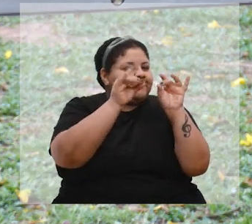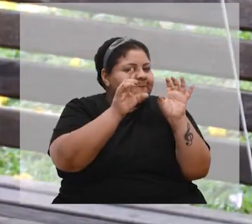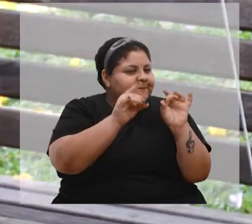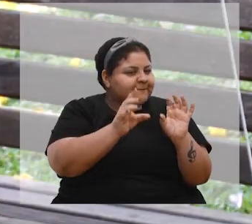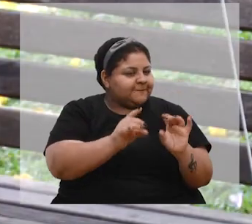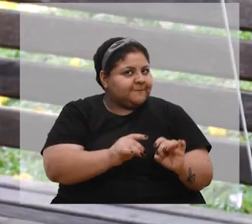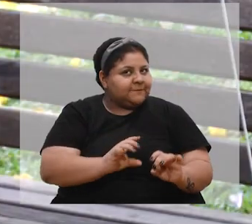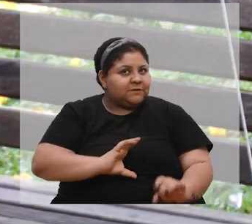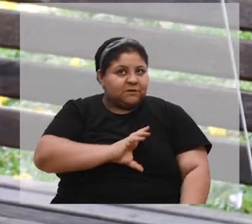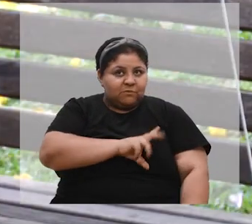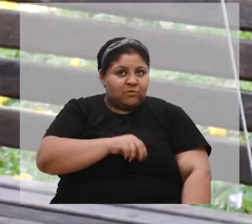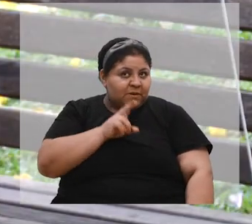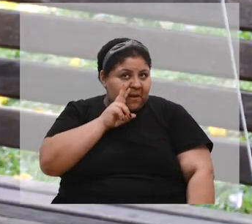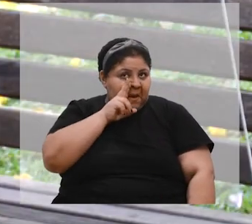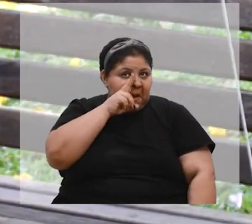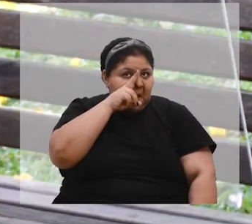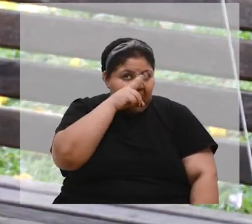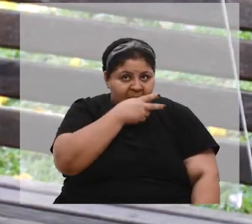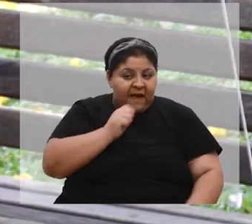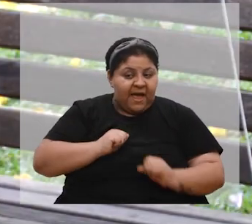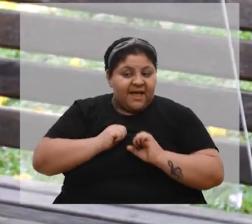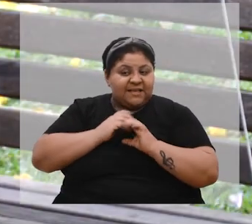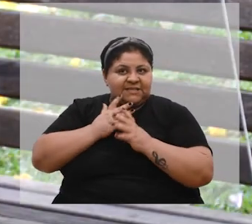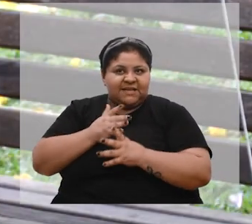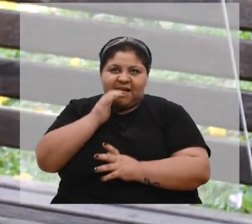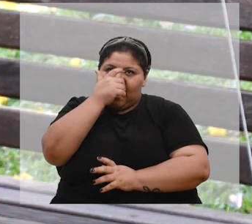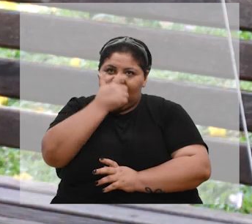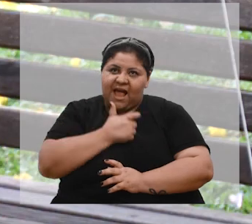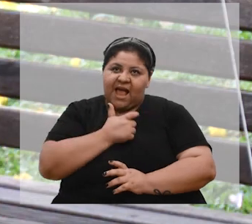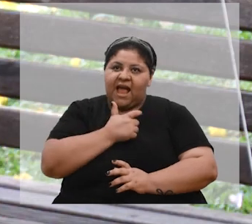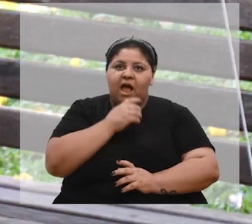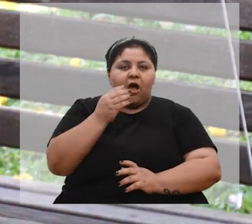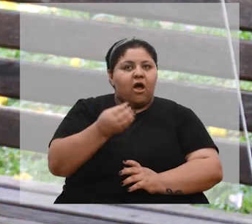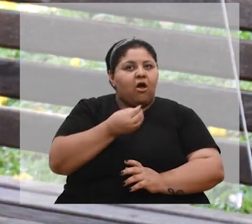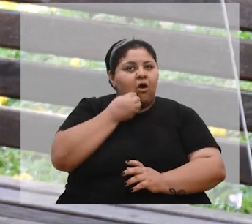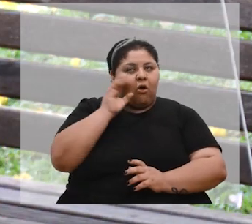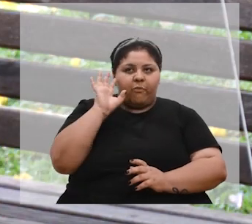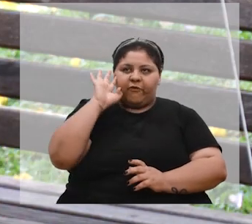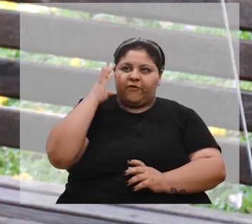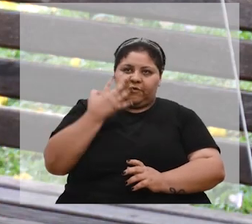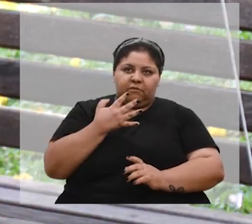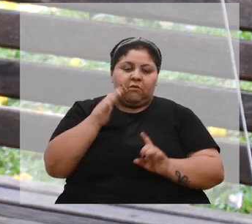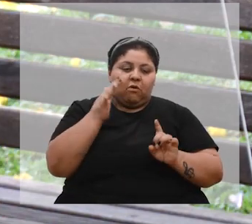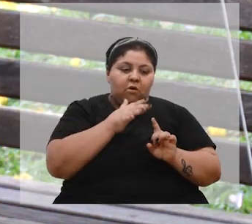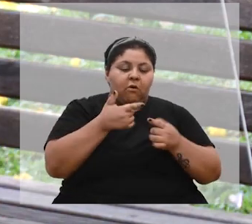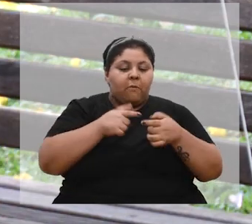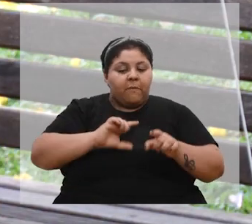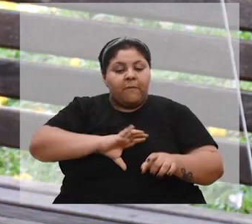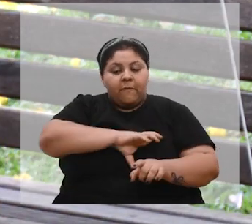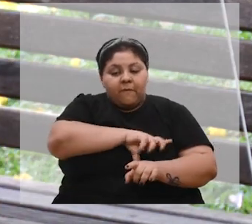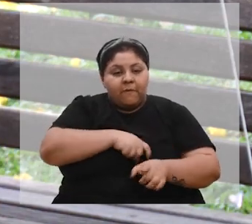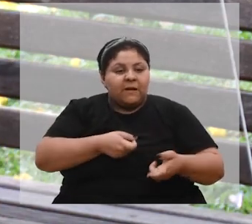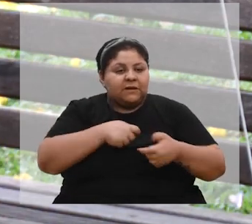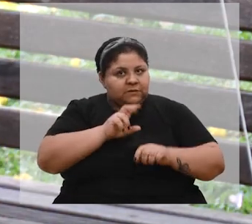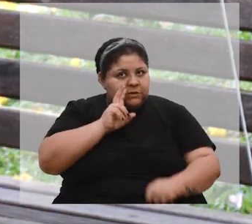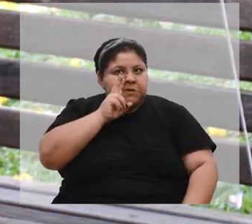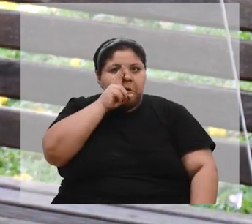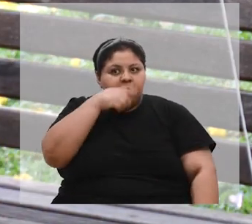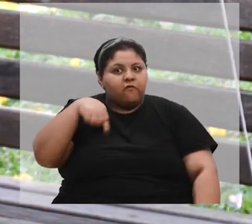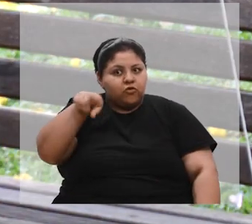artesanal. O amor é para os fortes, o amor é ação, né? Eu acho que é uma coisa que, claro que acontece e flui, mas o amor